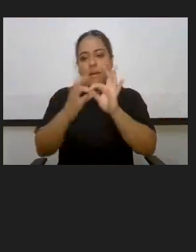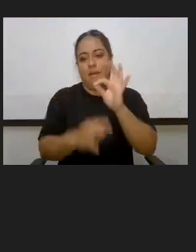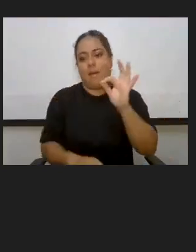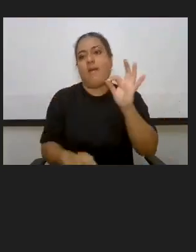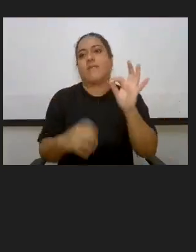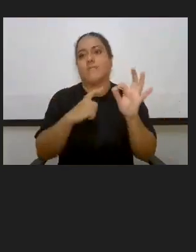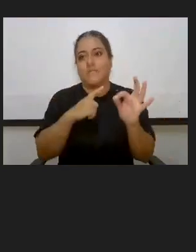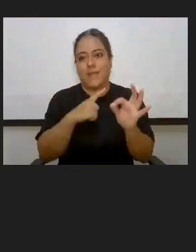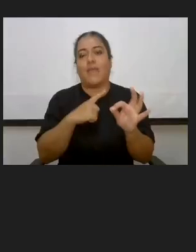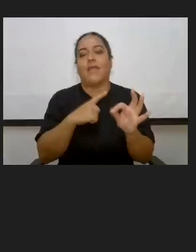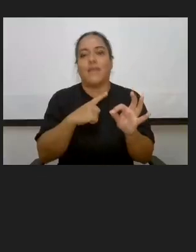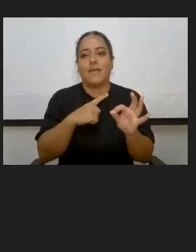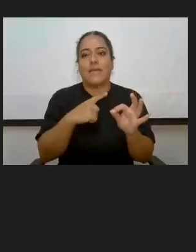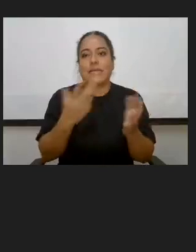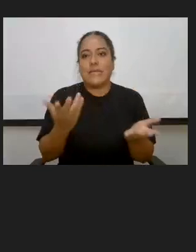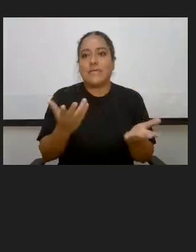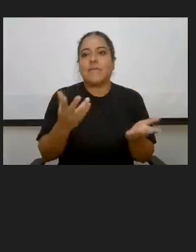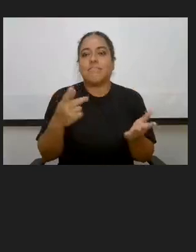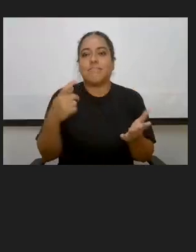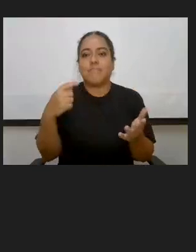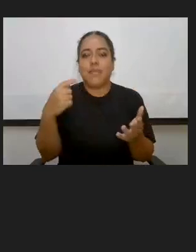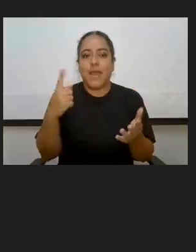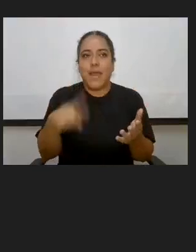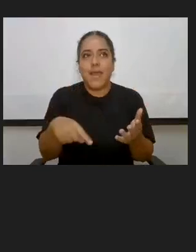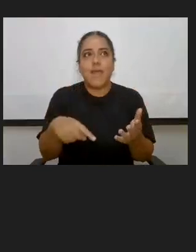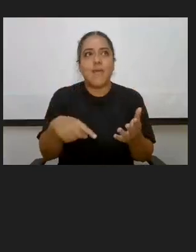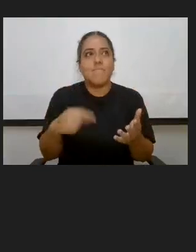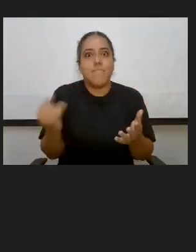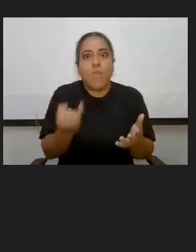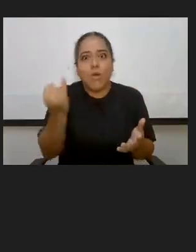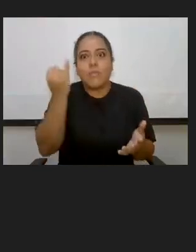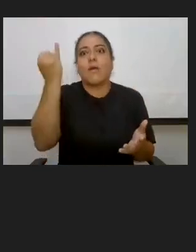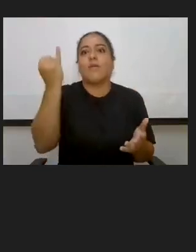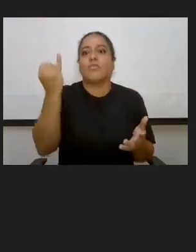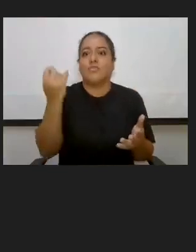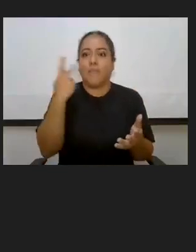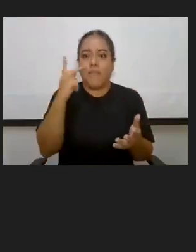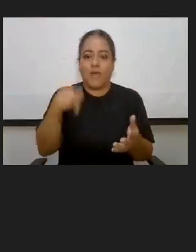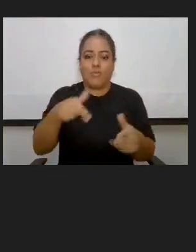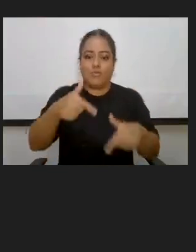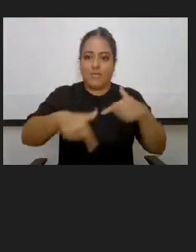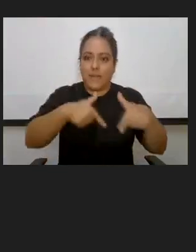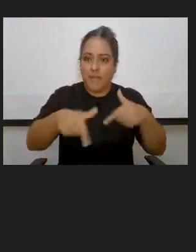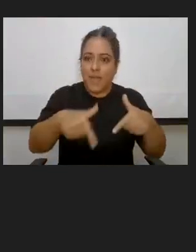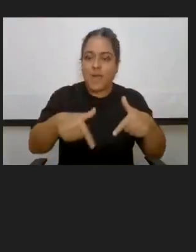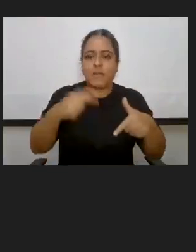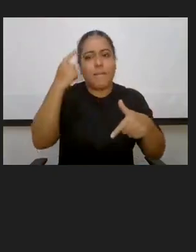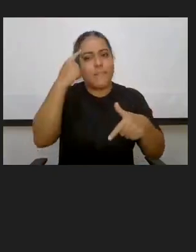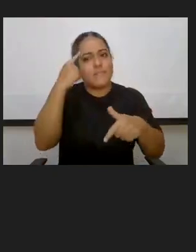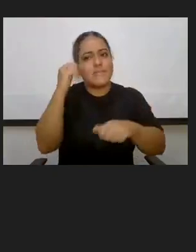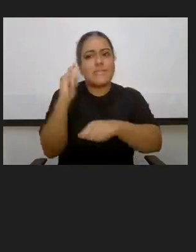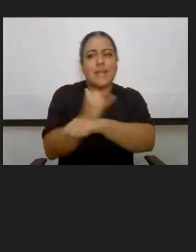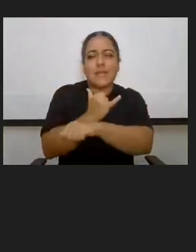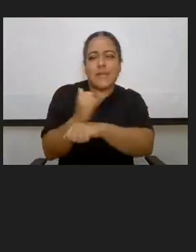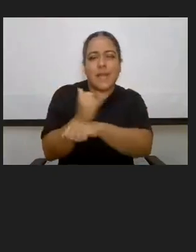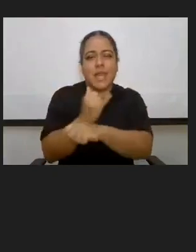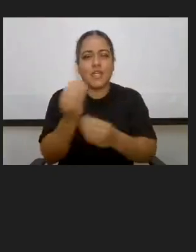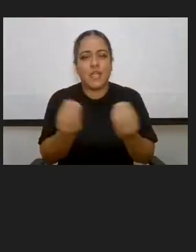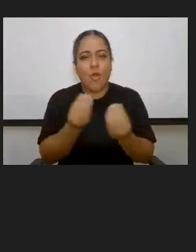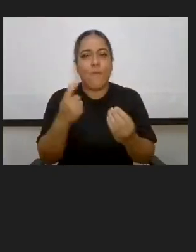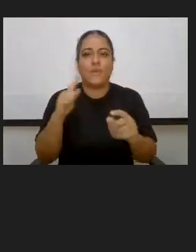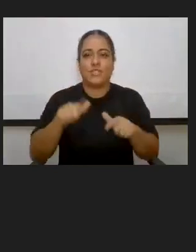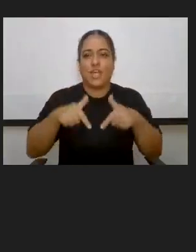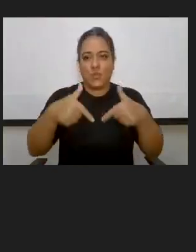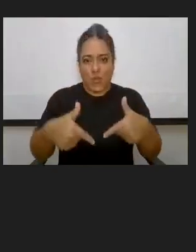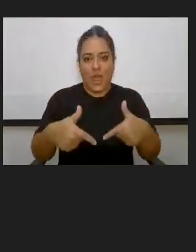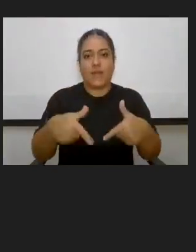vão dando aí, fazendo o contorno, né, desse trabalho e de pensar estratégias para a gente atuar